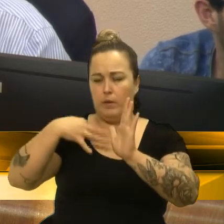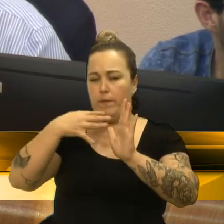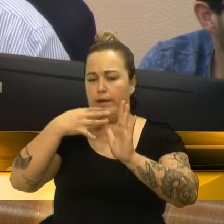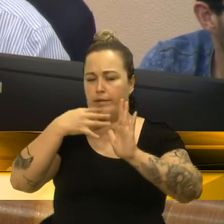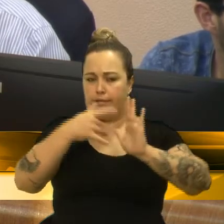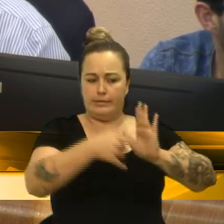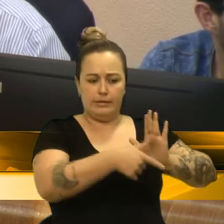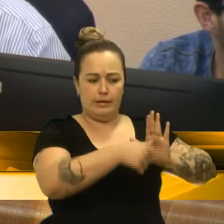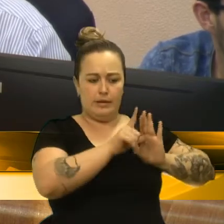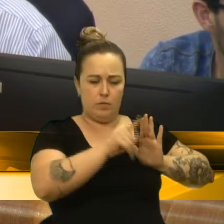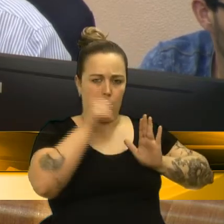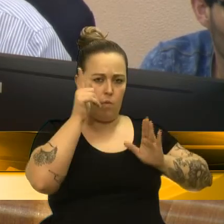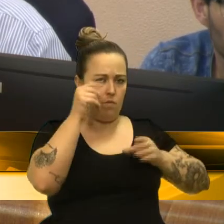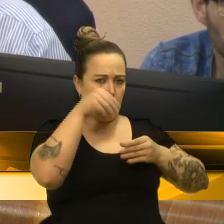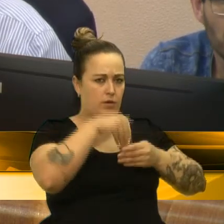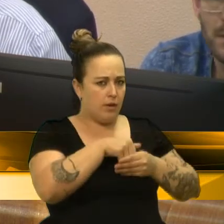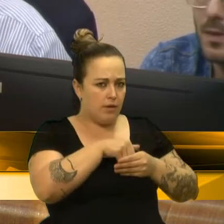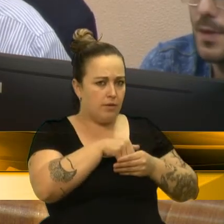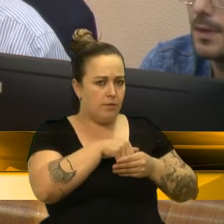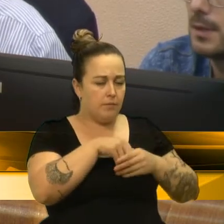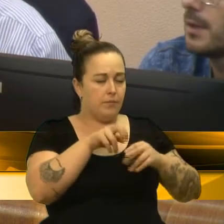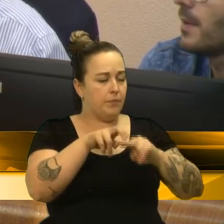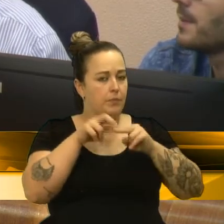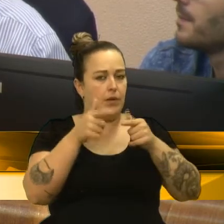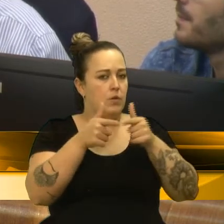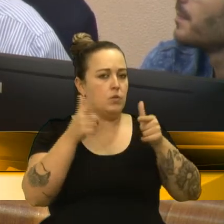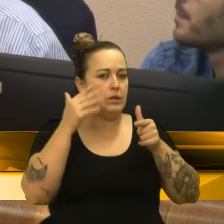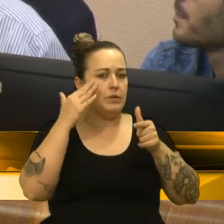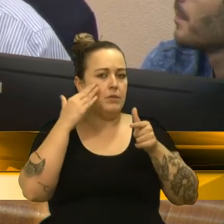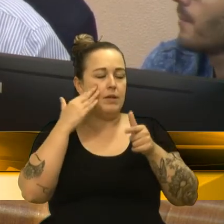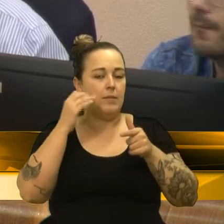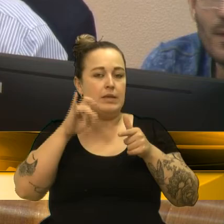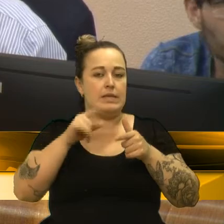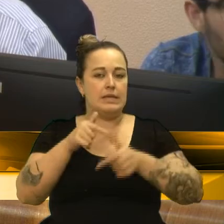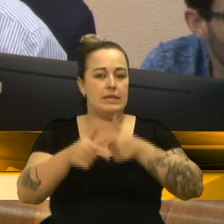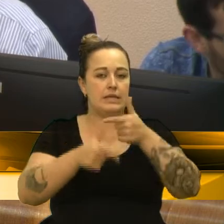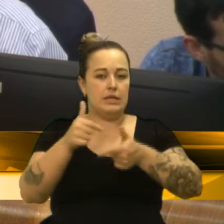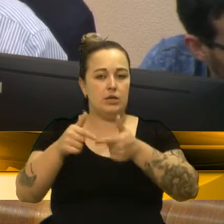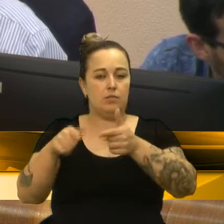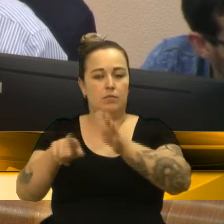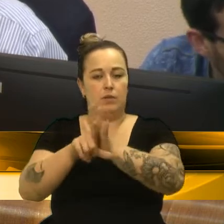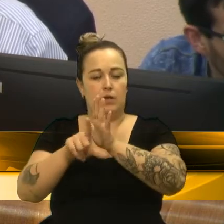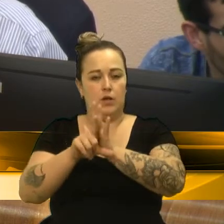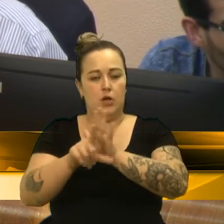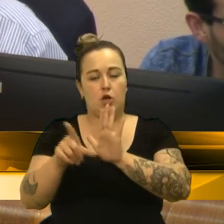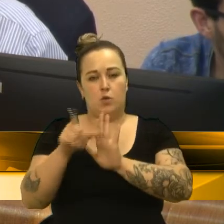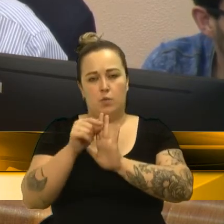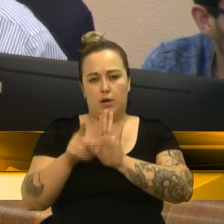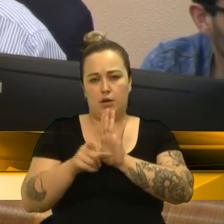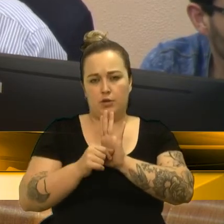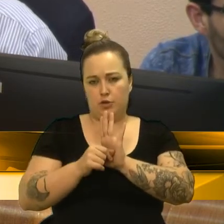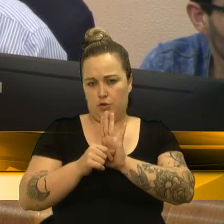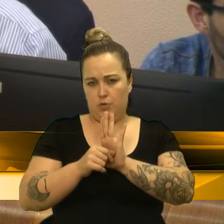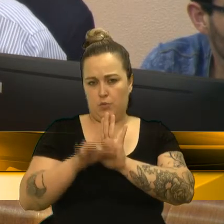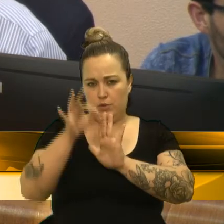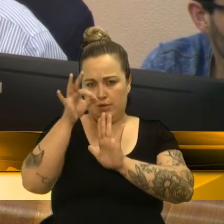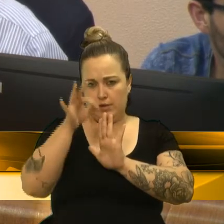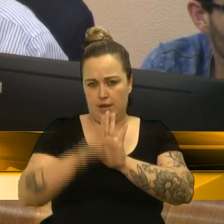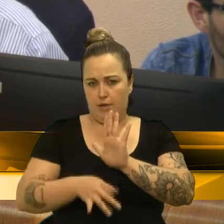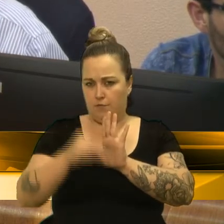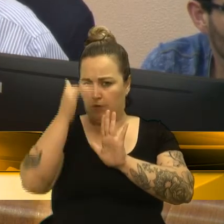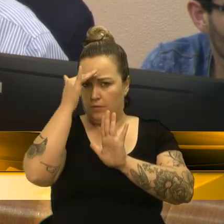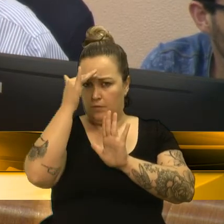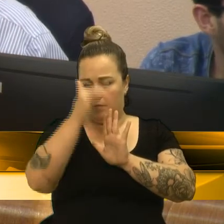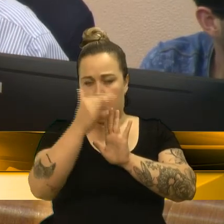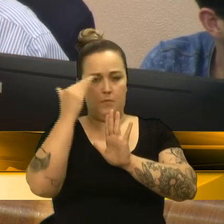seu conteúdo para a votação. Inclusive, não se sabe se os procedimentos regimentais contidos no artigo 103 a 105 foram